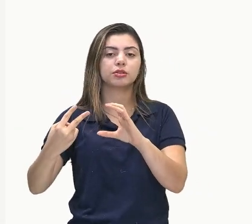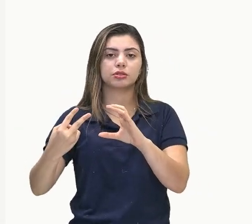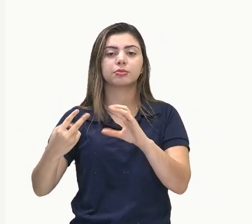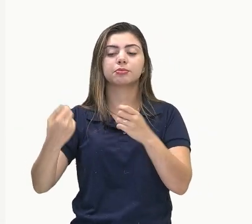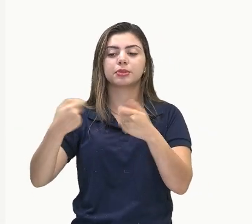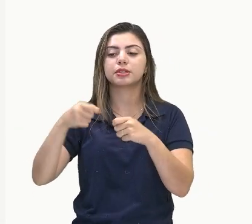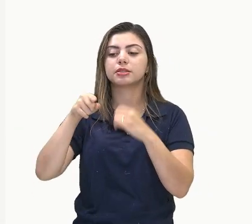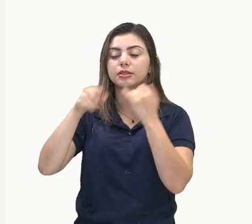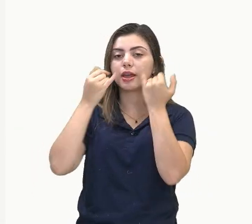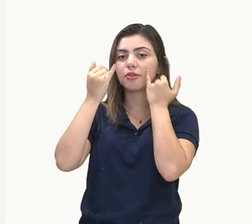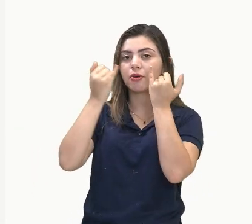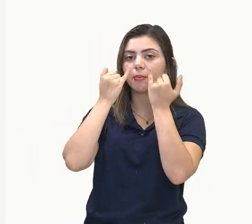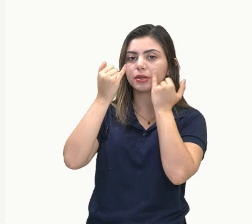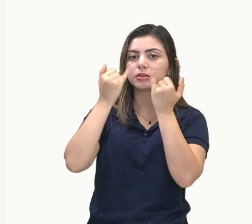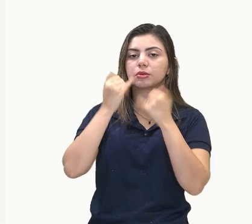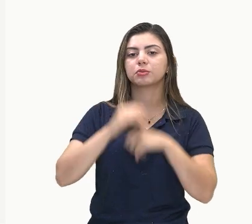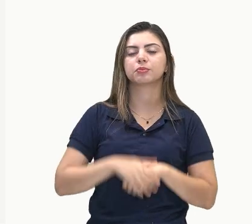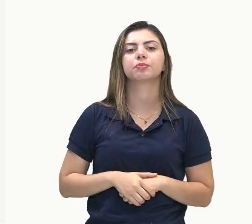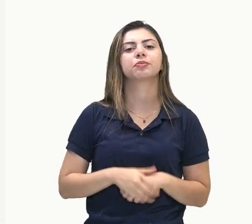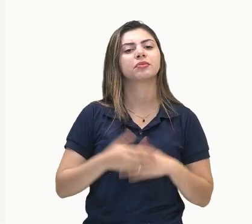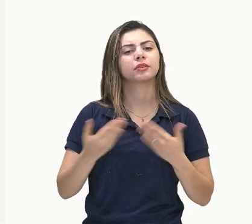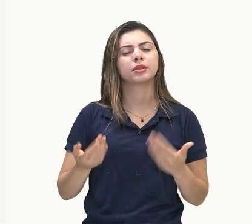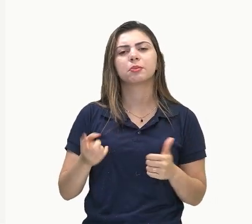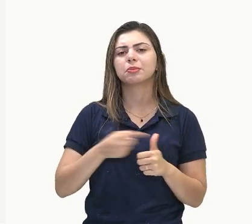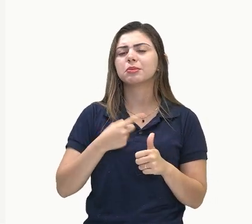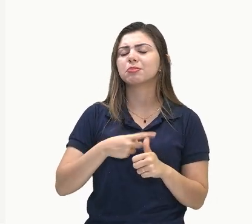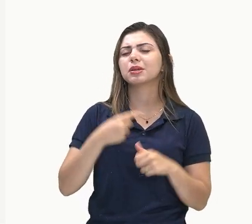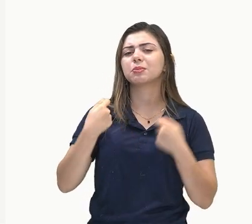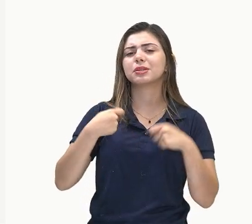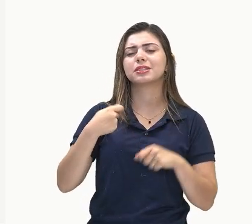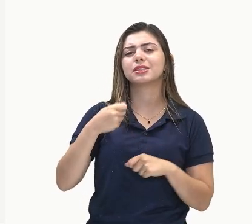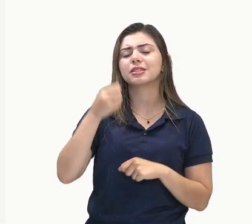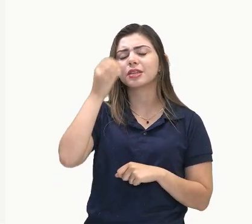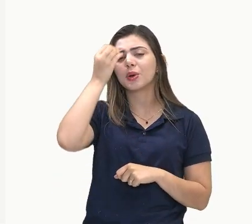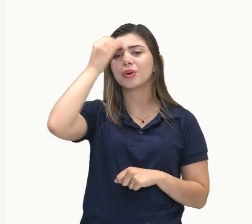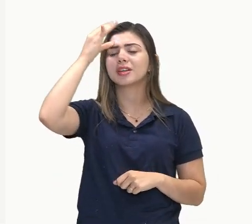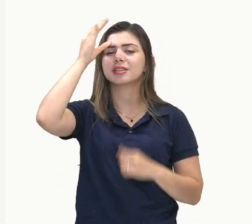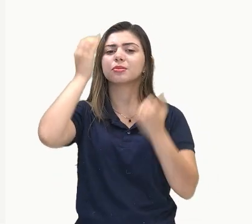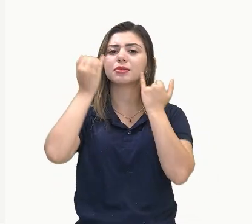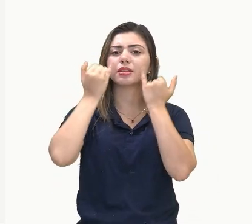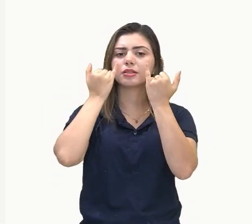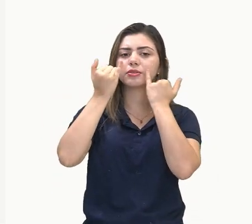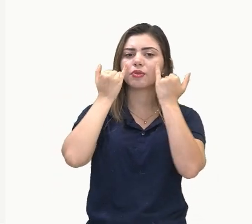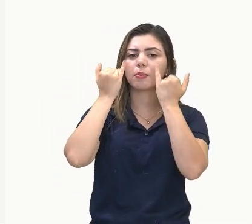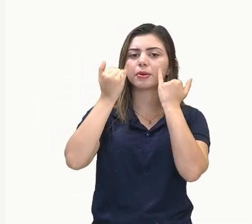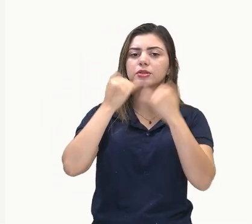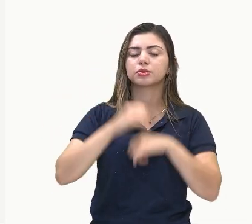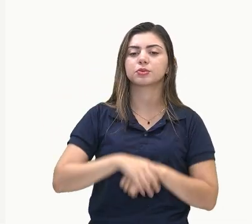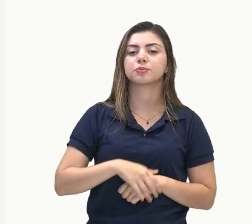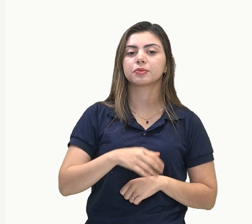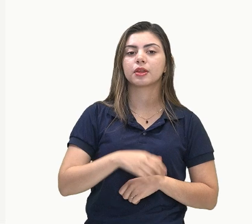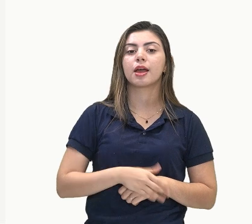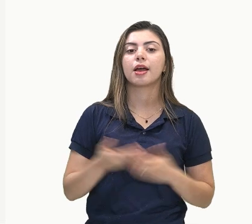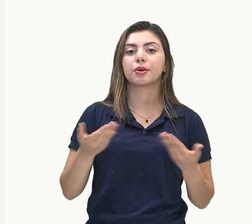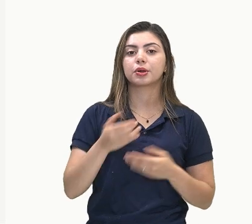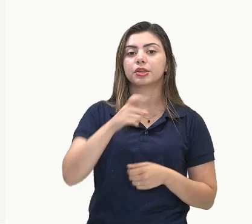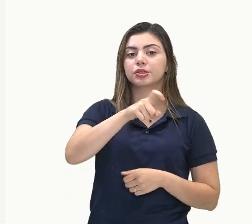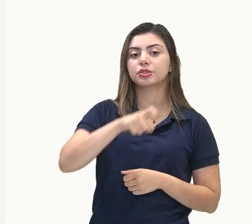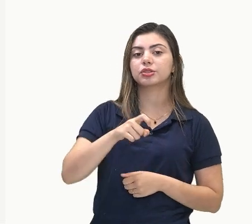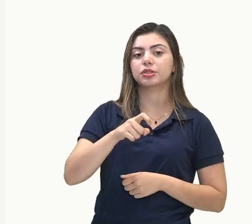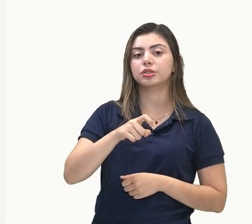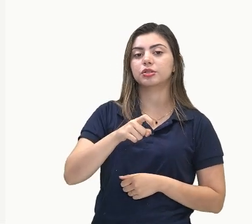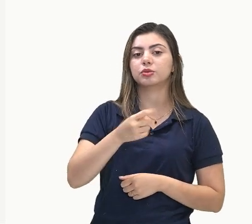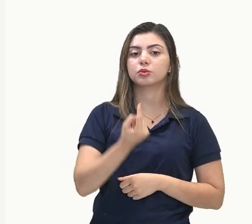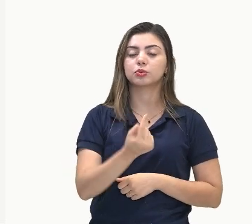da circunferência 2. Então, nós temos que saber isso daqui, né? Daqui que vai ser, vamos chamar aqui de x1, y1,